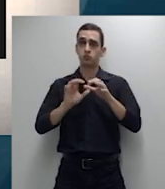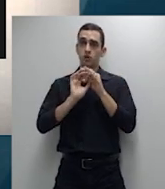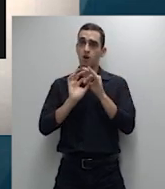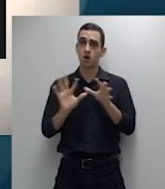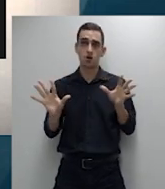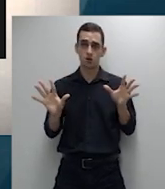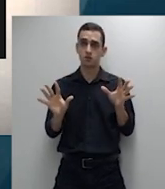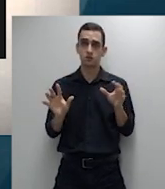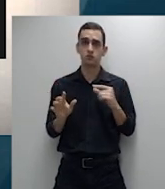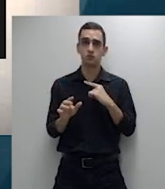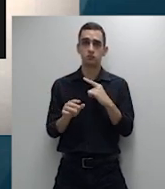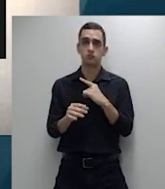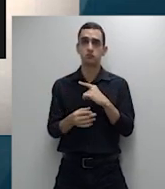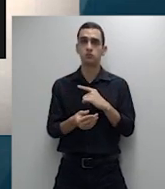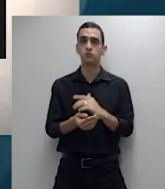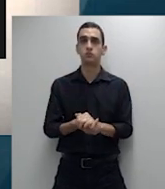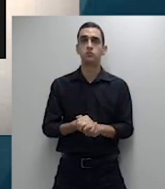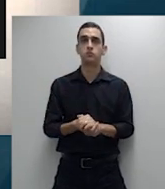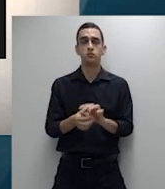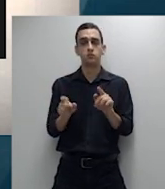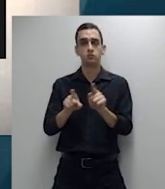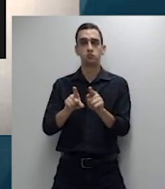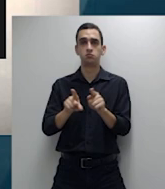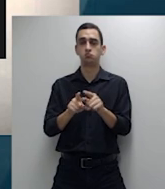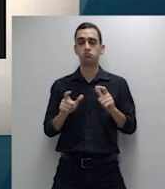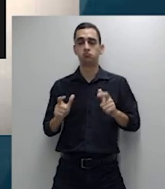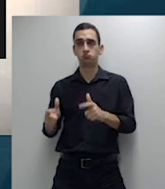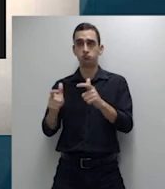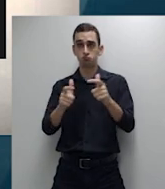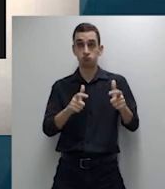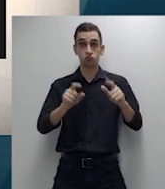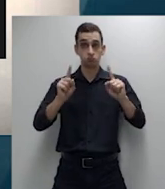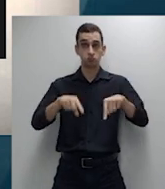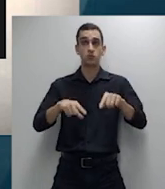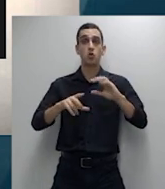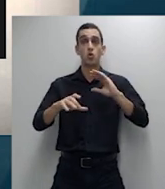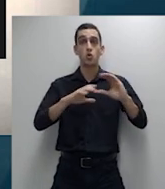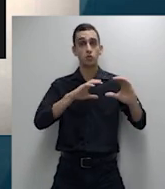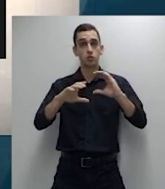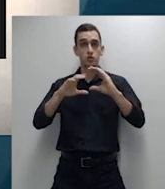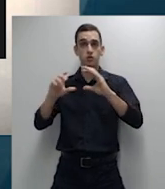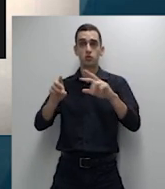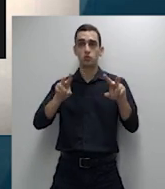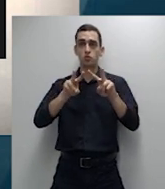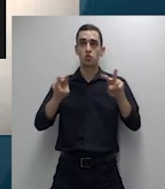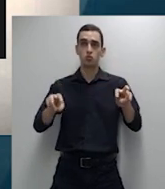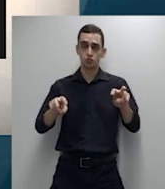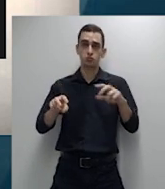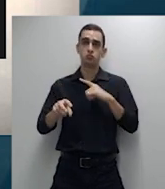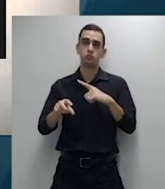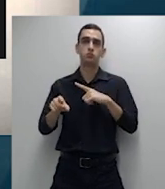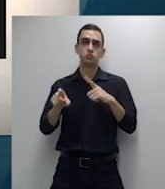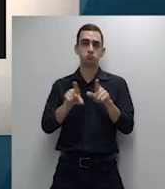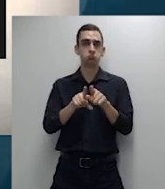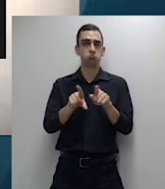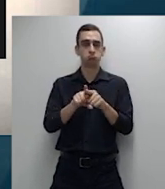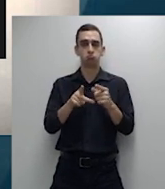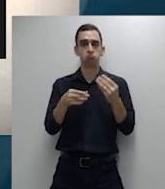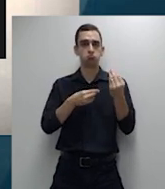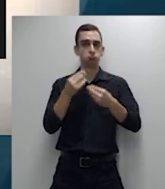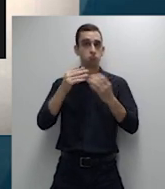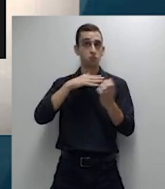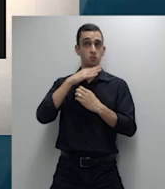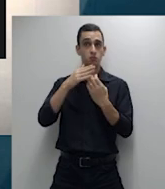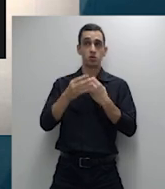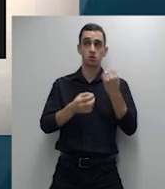nisso esse ambiente de comunicação esse fornecimento de meios de comunicação é